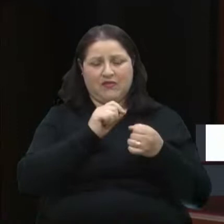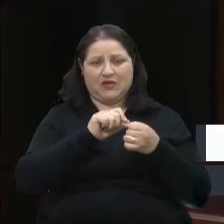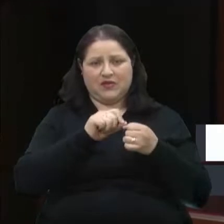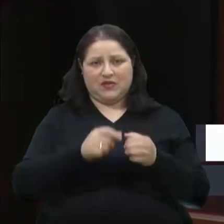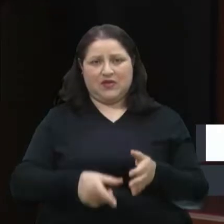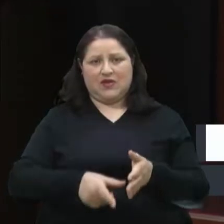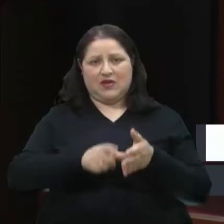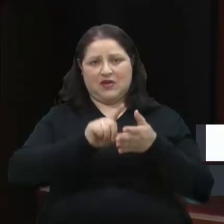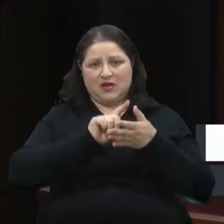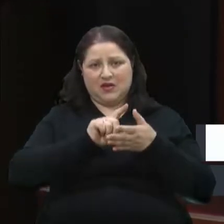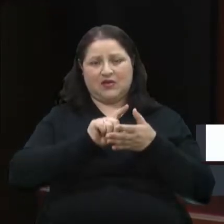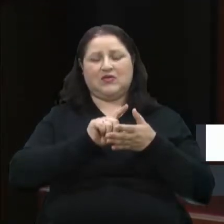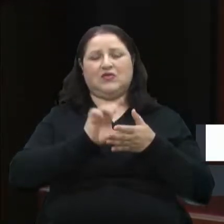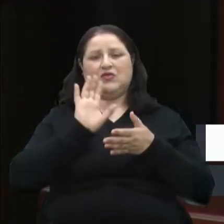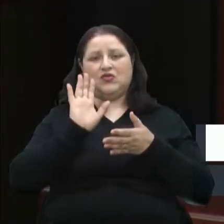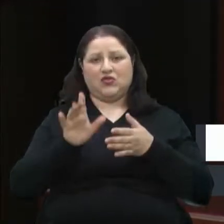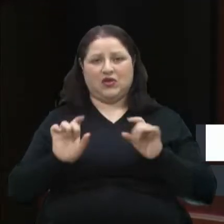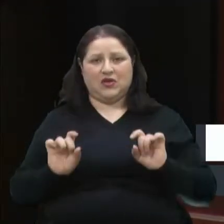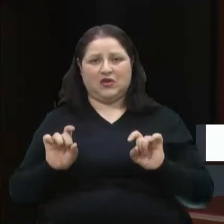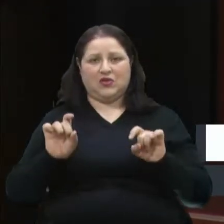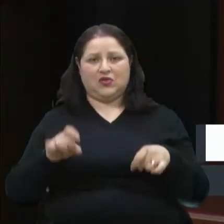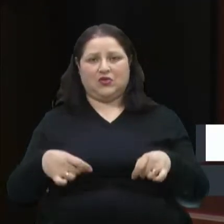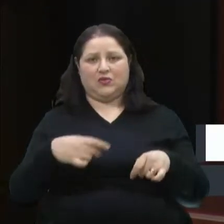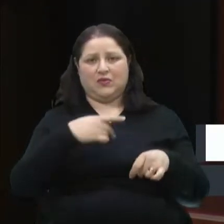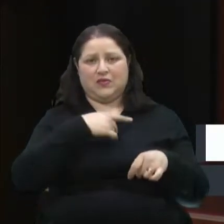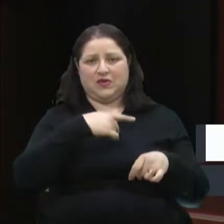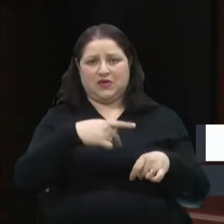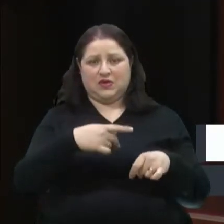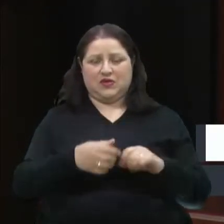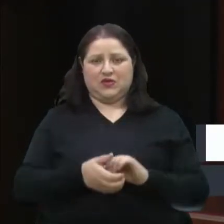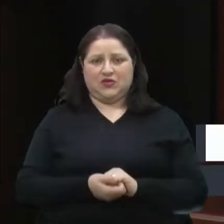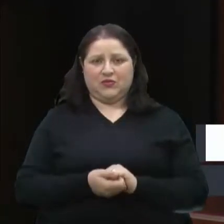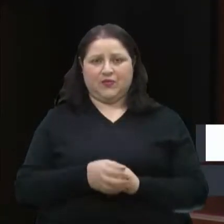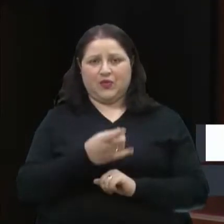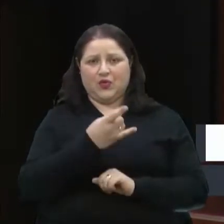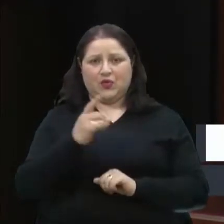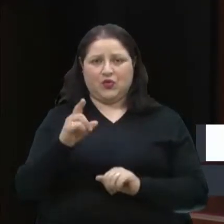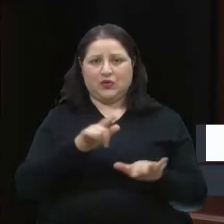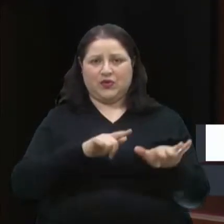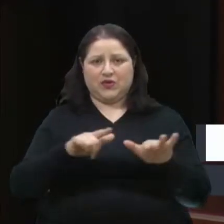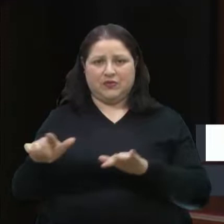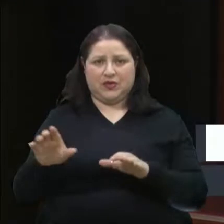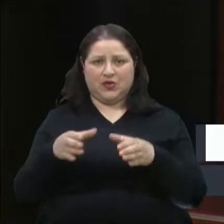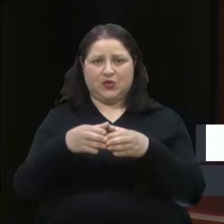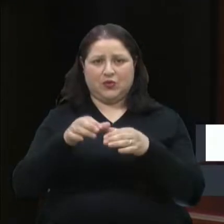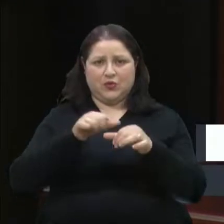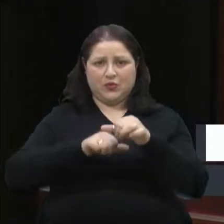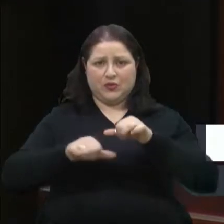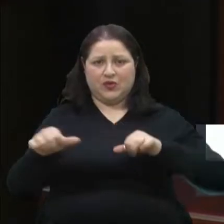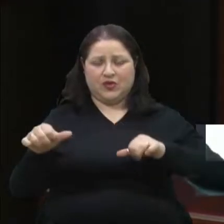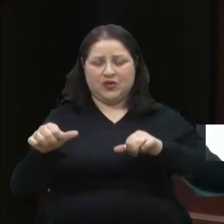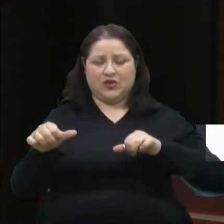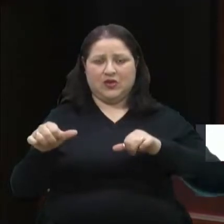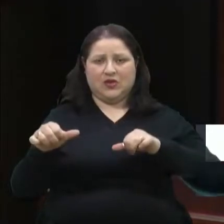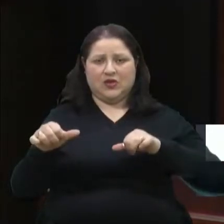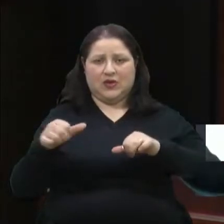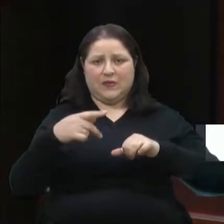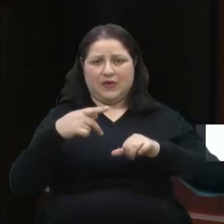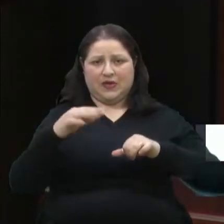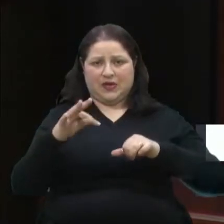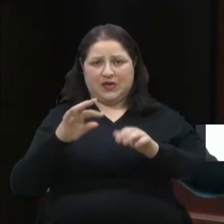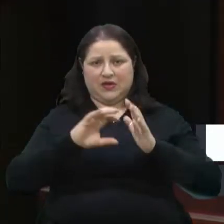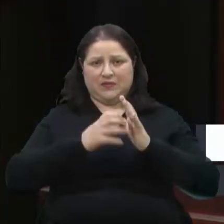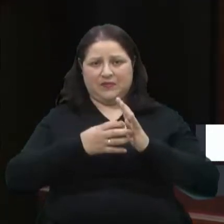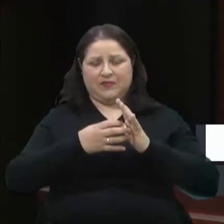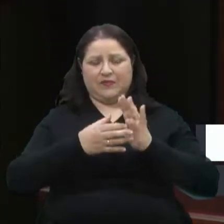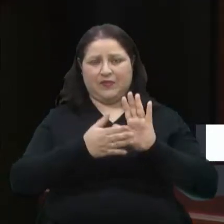ser presidente. Na última semana, a equipe de transição do PT anunciou a proposição de uma proposta de